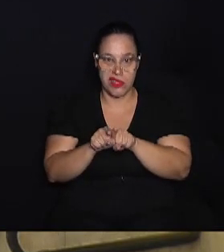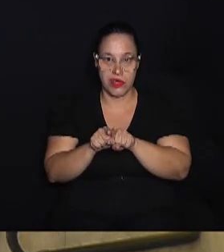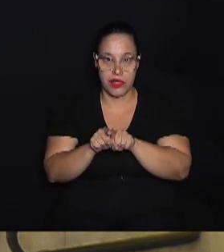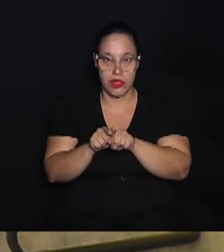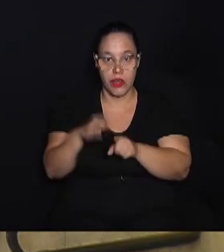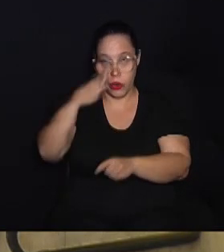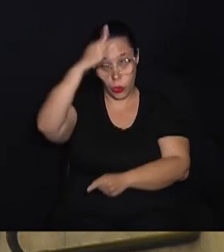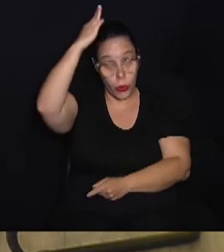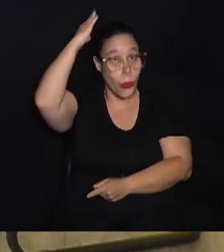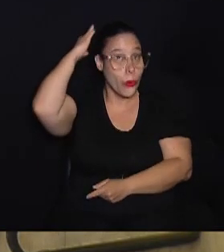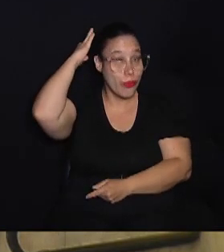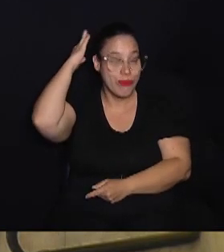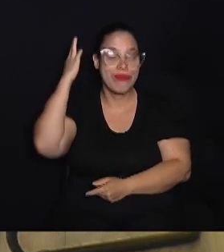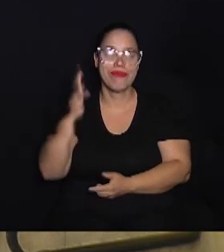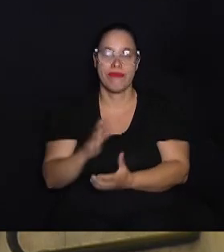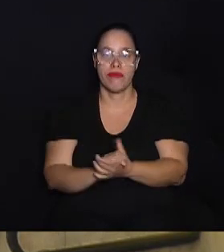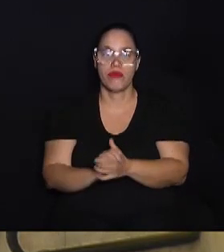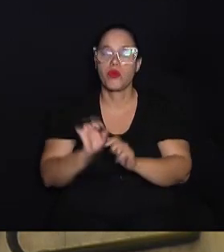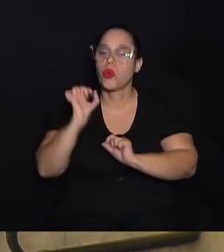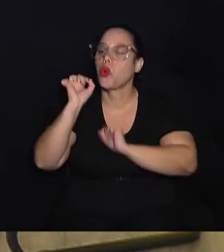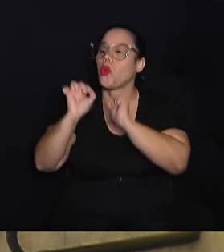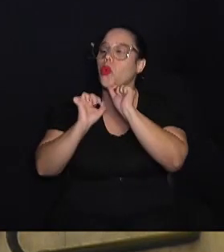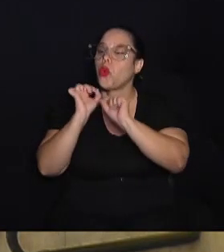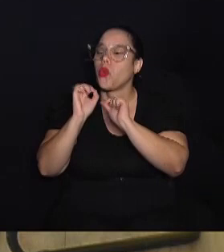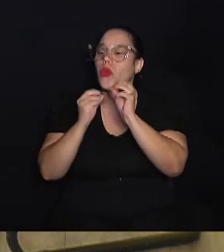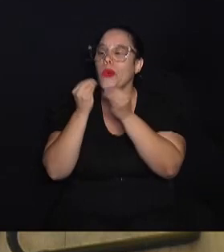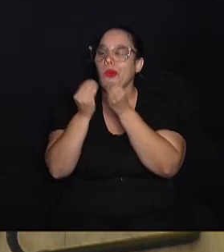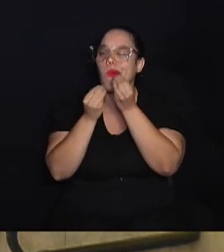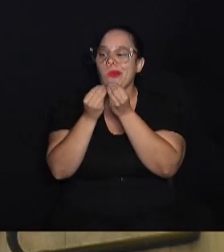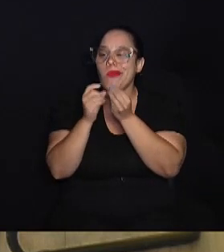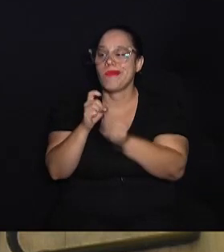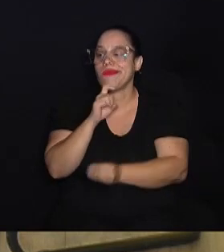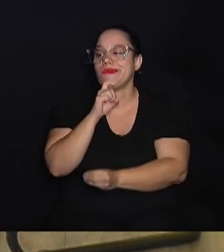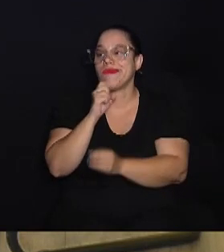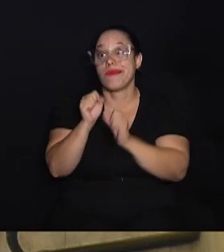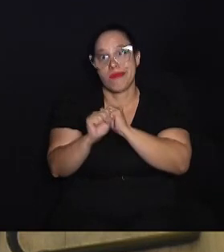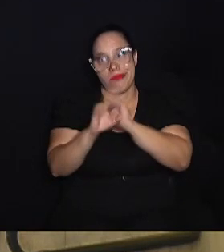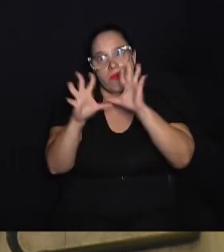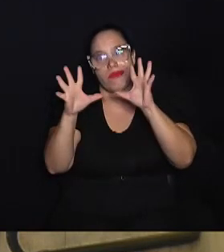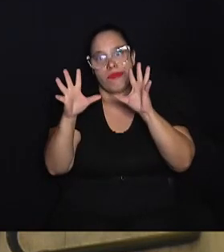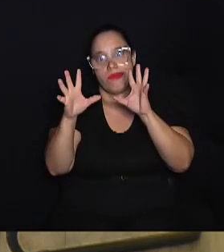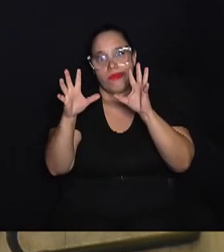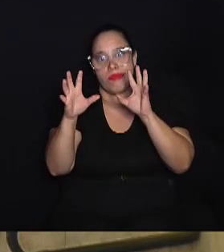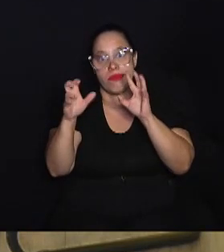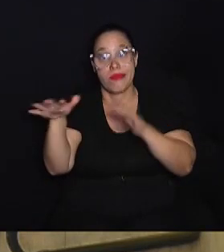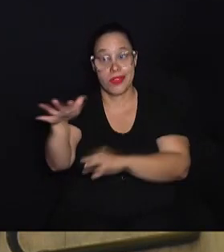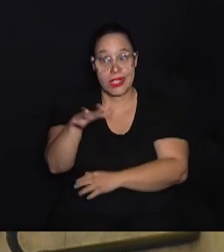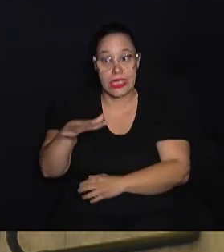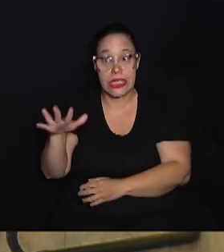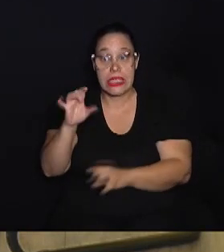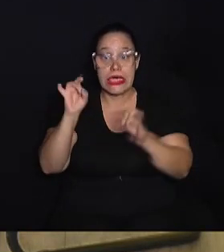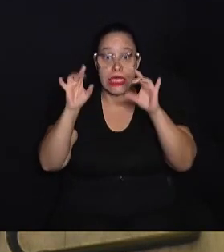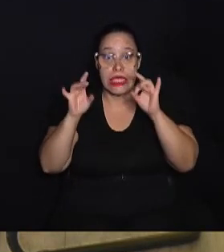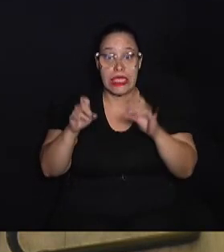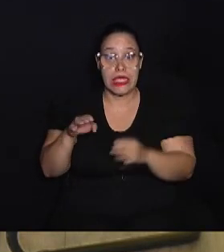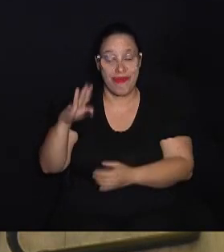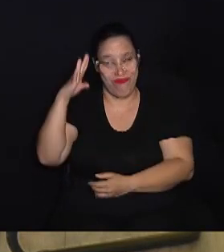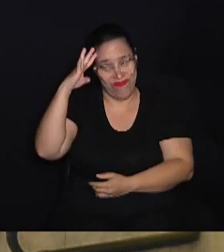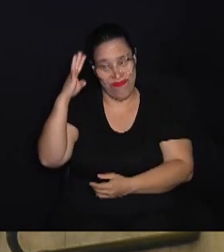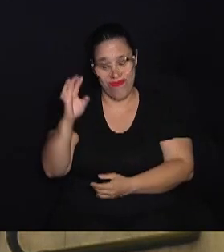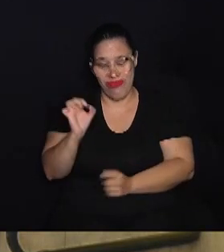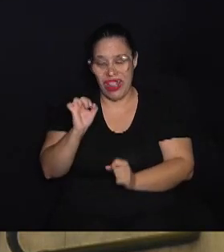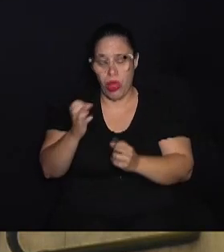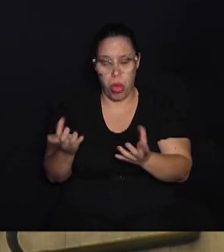de Bombeiros. Como tem sido esse inverno e, claro, na nossa região em especial, Tenente, essa questão